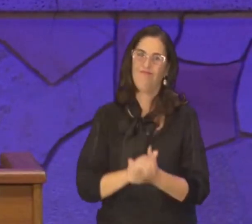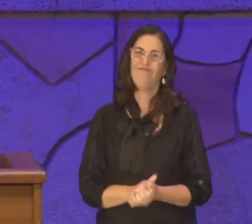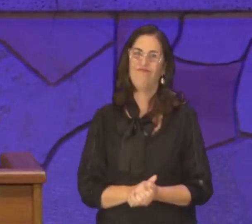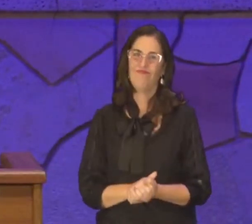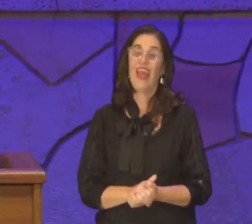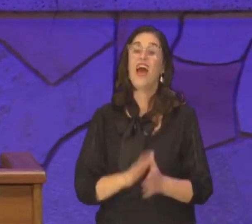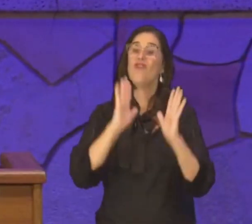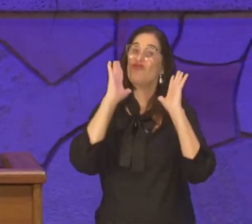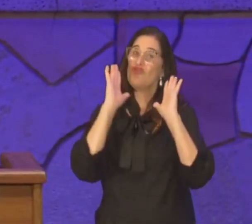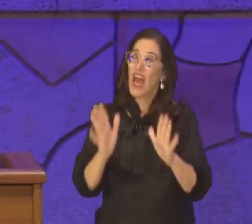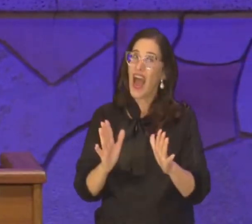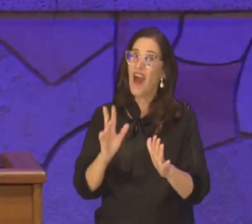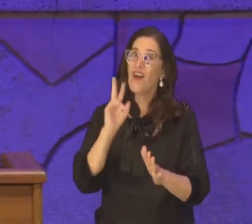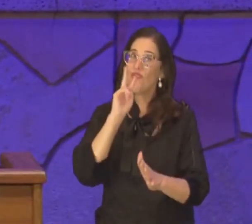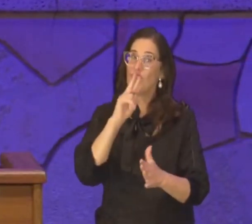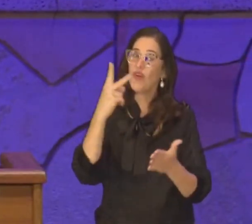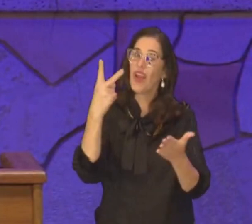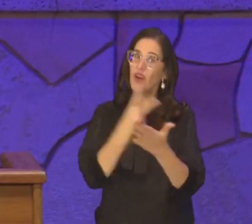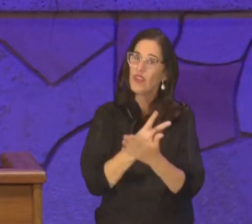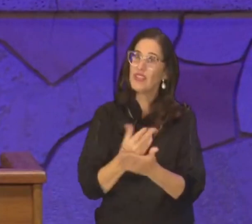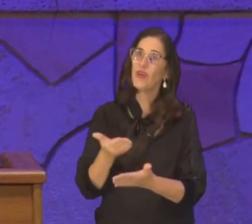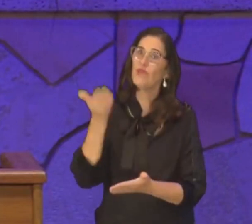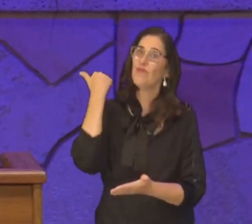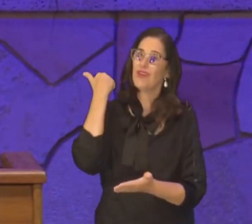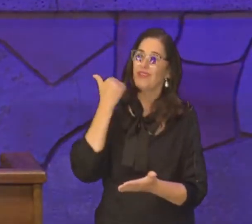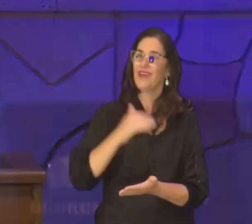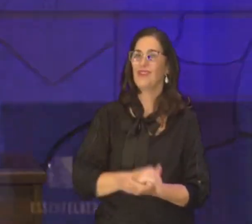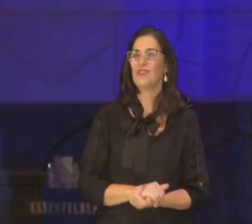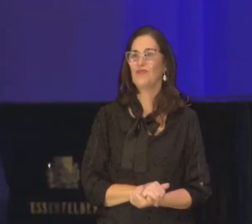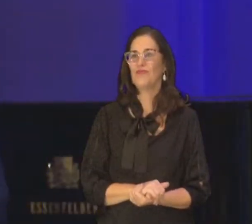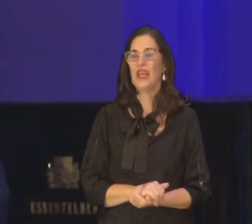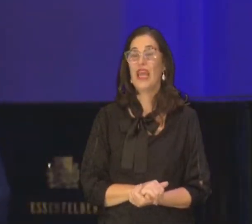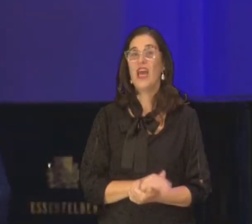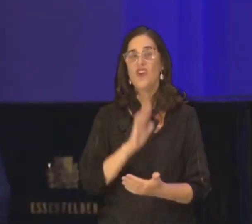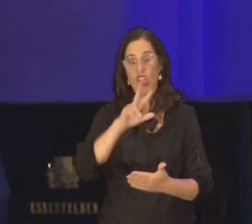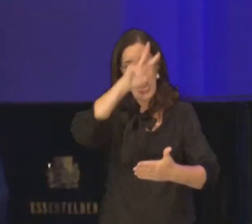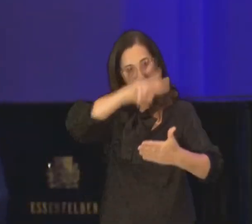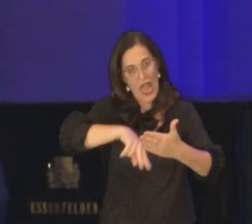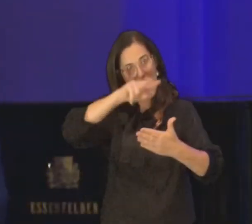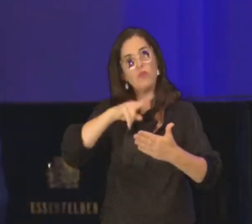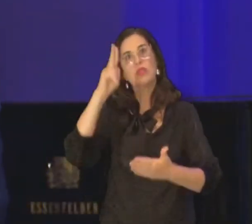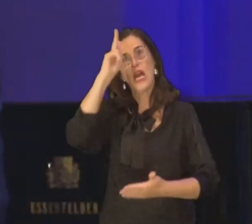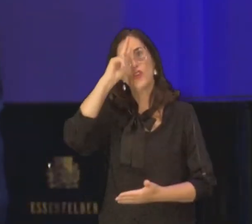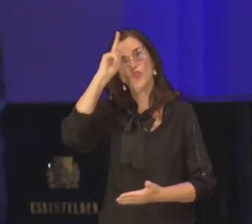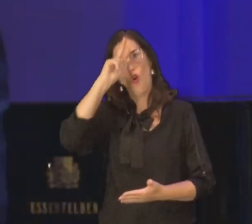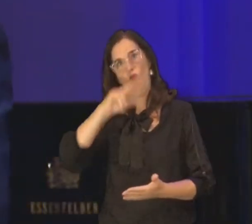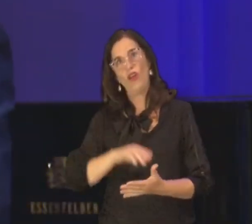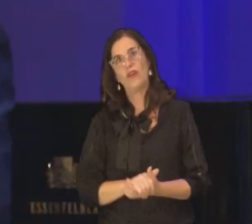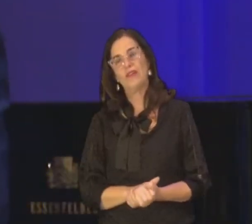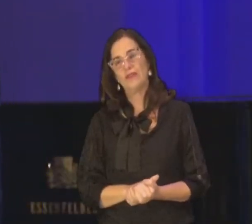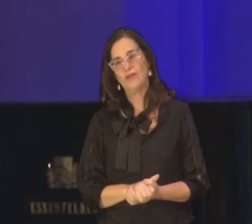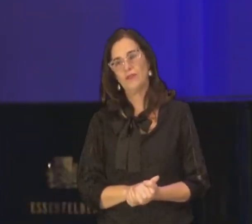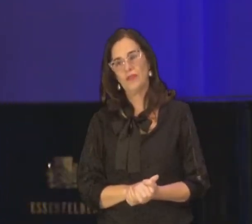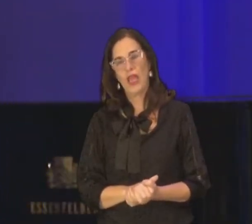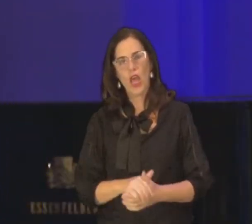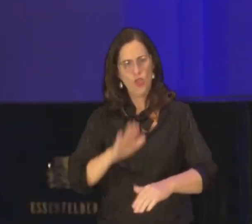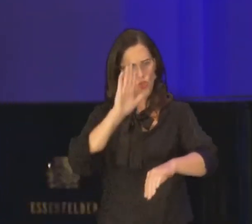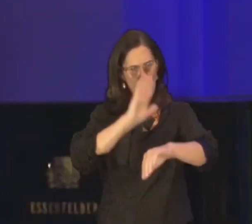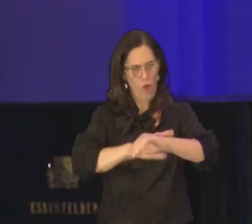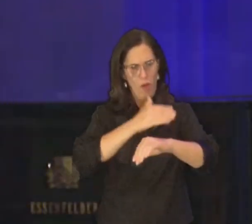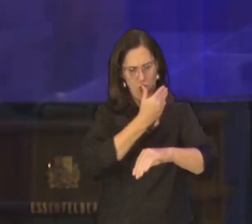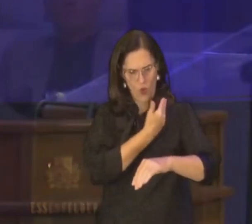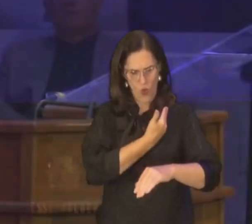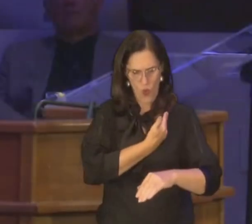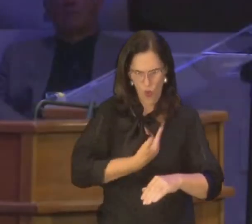Nós já vimos este filme. Nós já lemos na história que quando um governo,